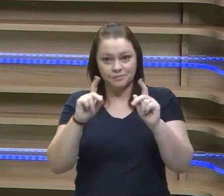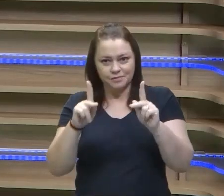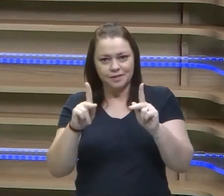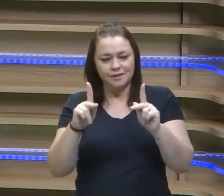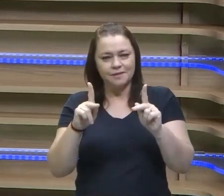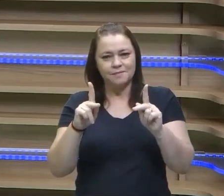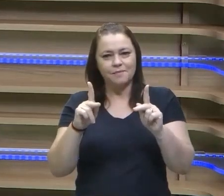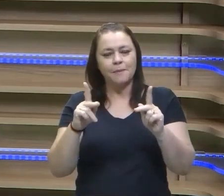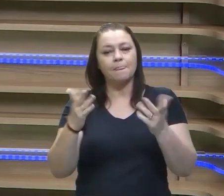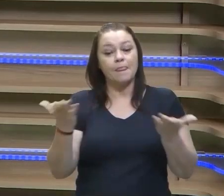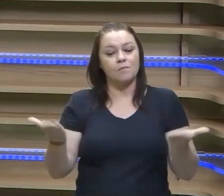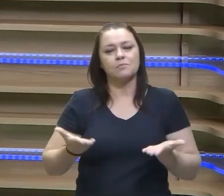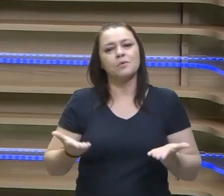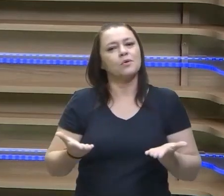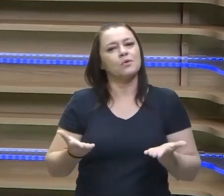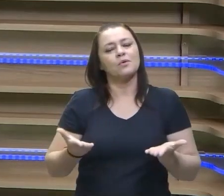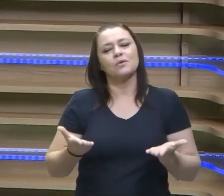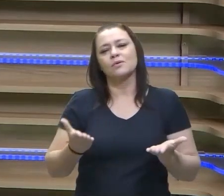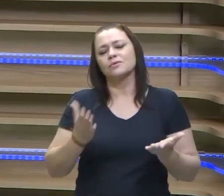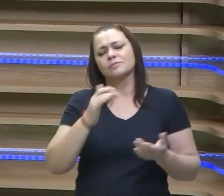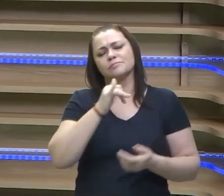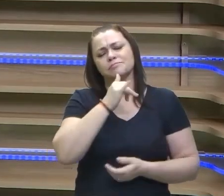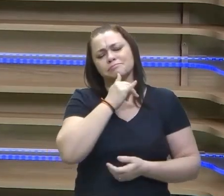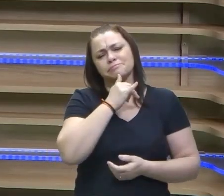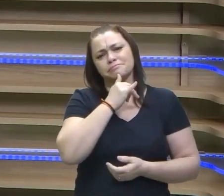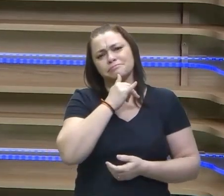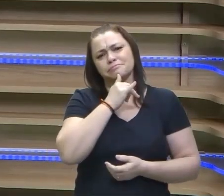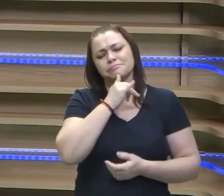Então, por hoje, que pena